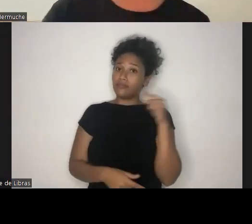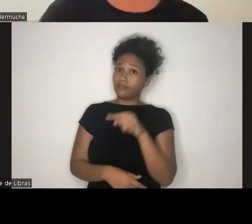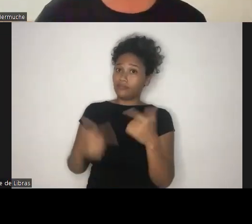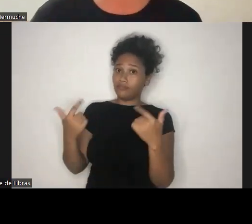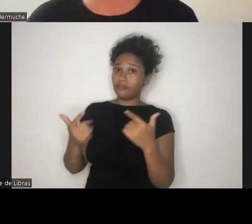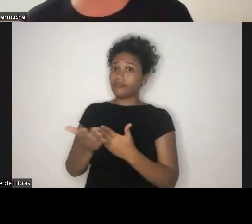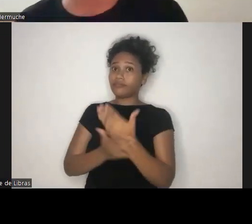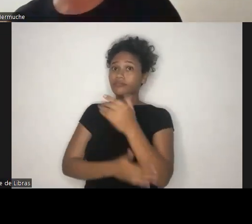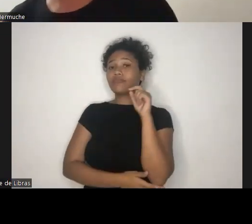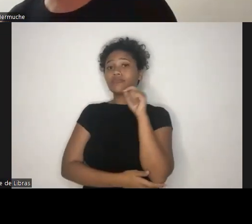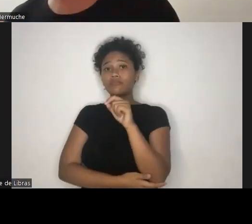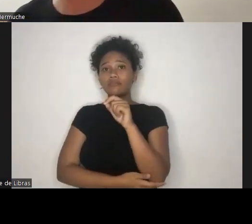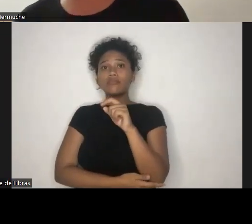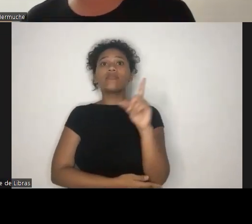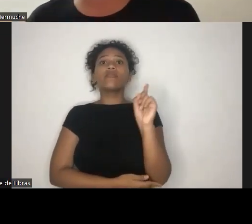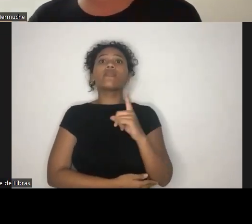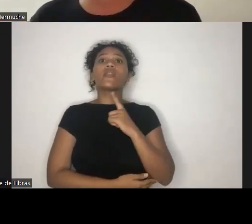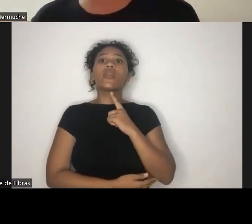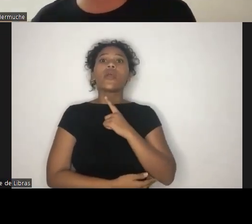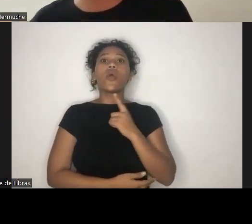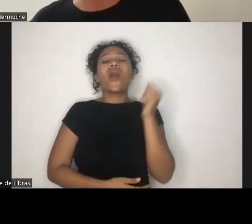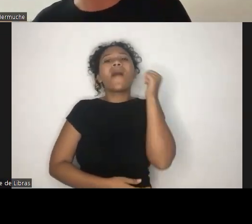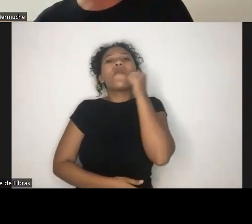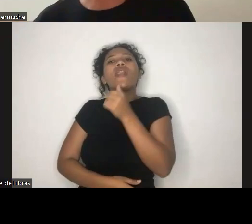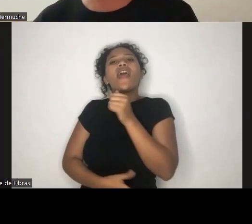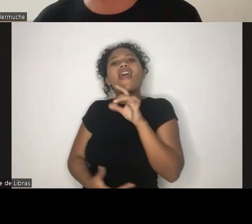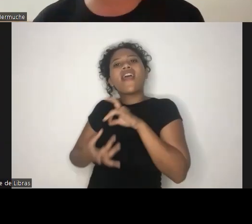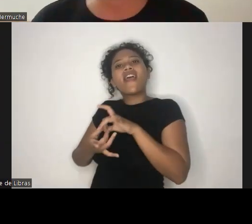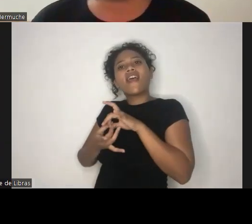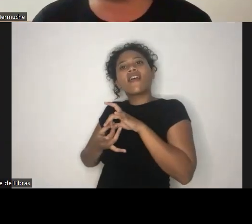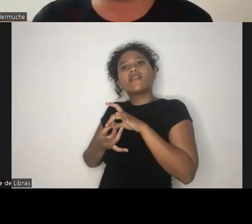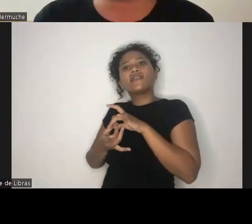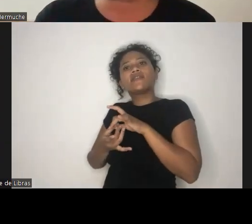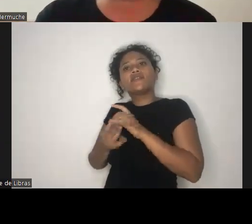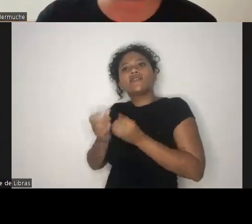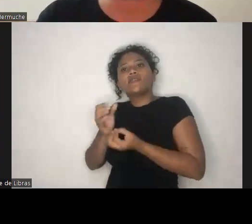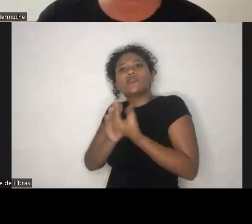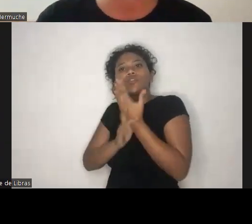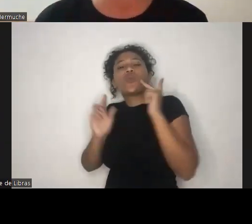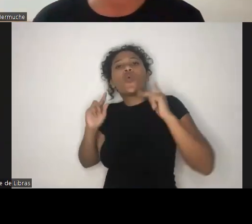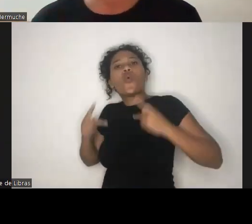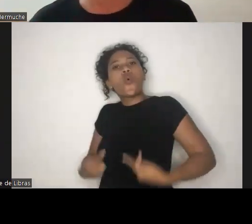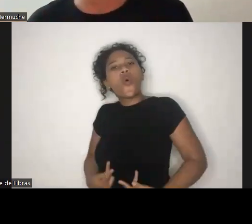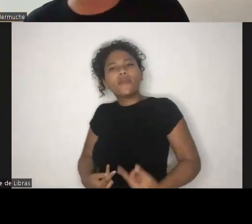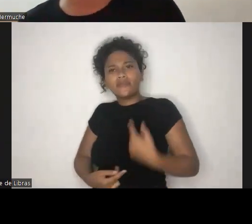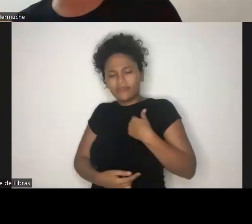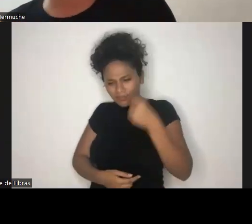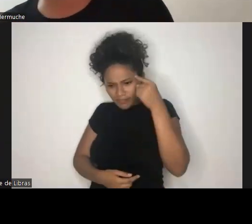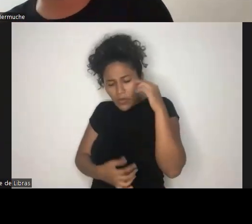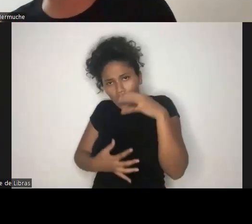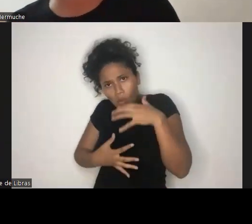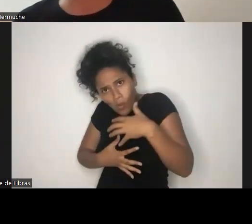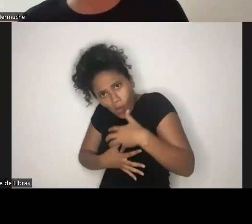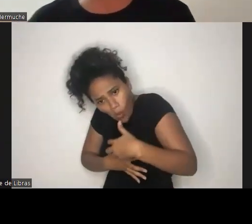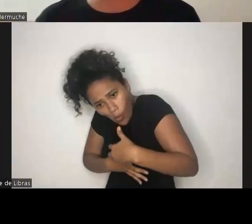a ir para uma questão uterina a questão da mulher uma questão da origem do homem eu comecei a me perguntar como que essa